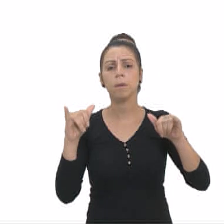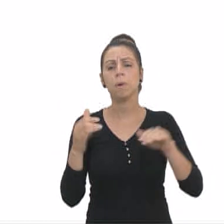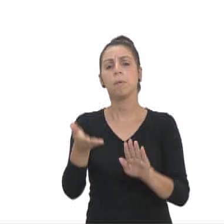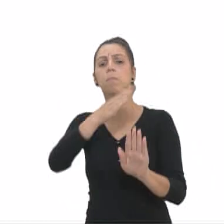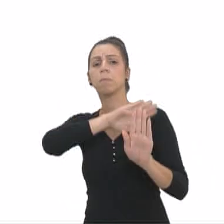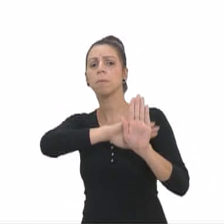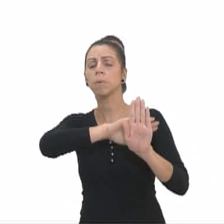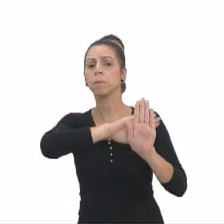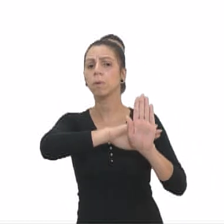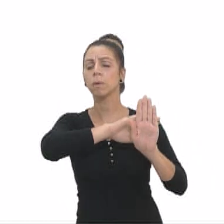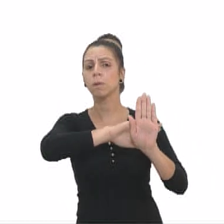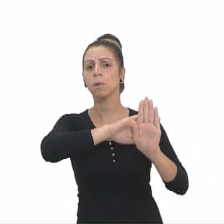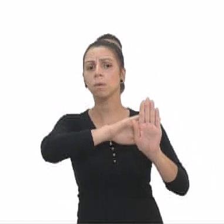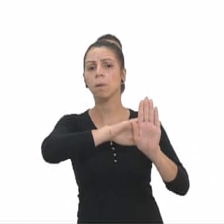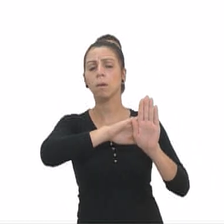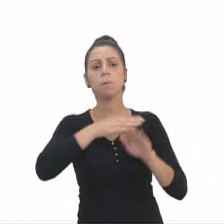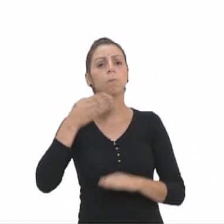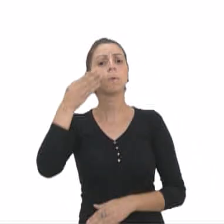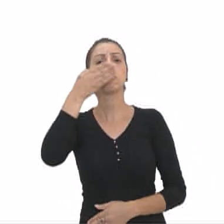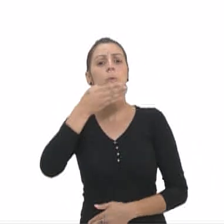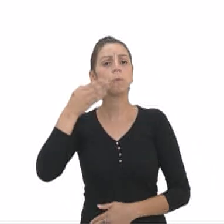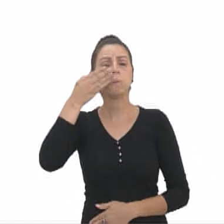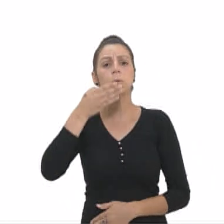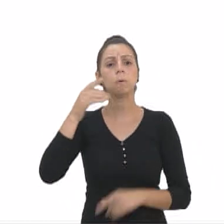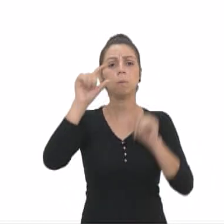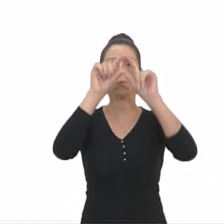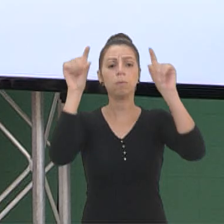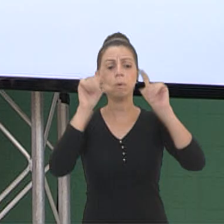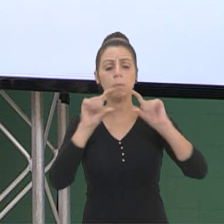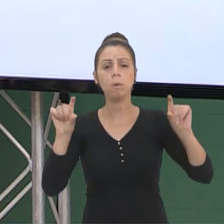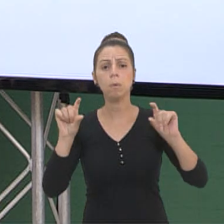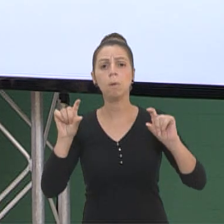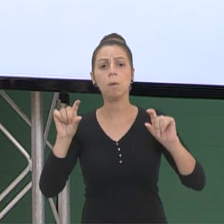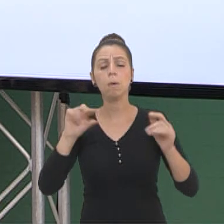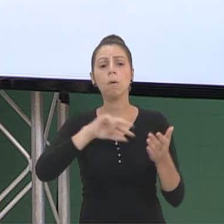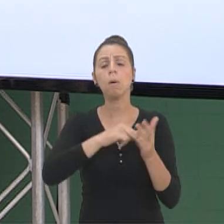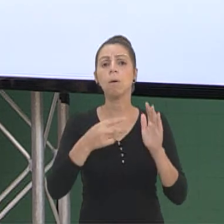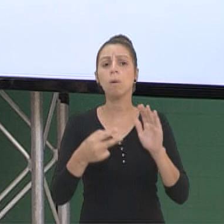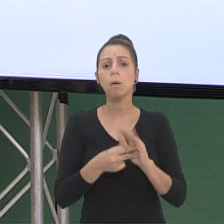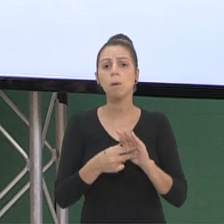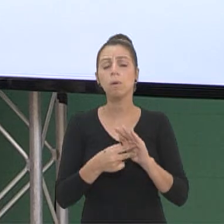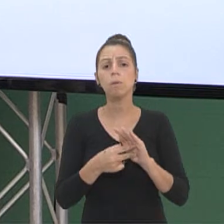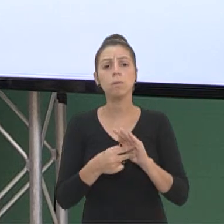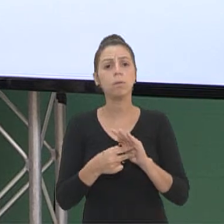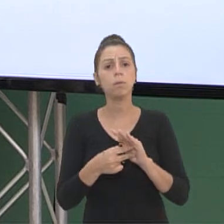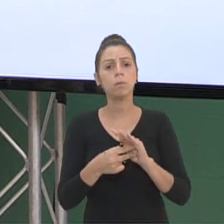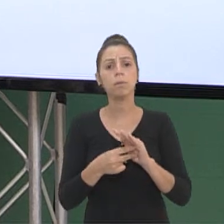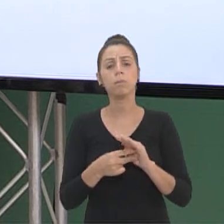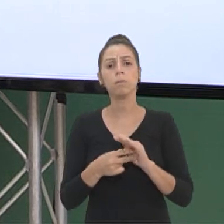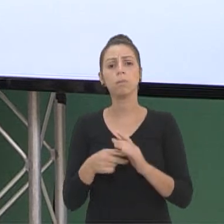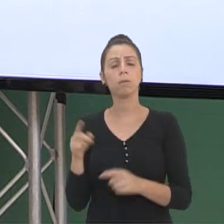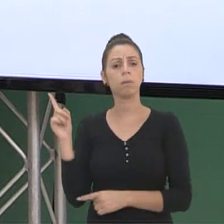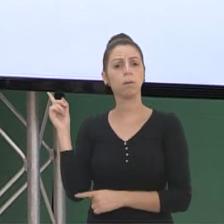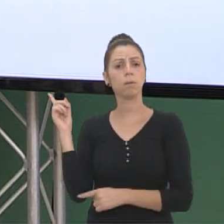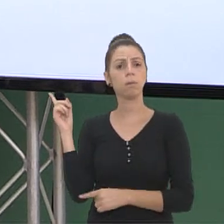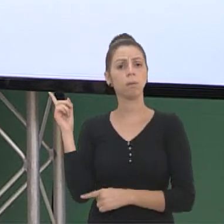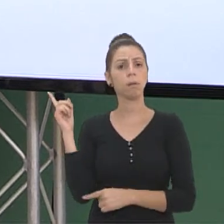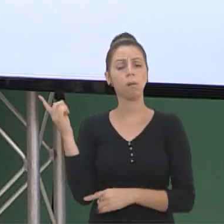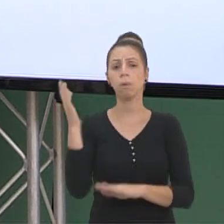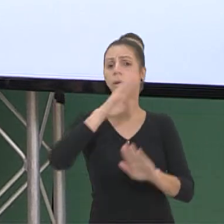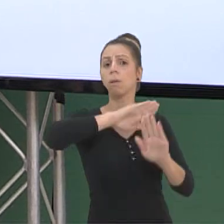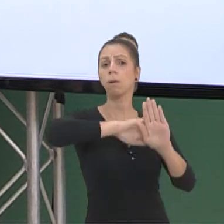detrás del discurso deste cómic? Ou seja, qual a mensagem por